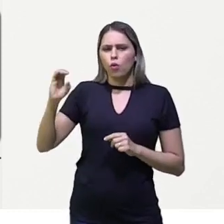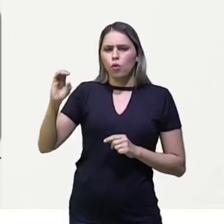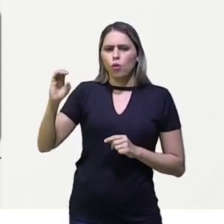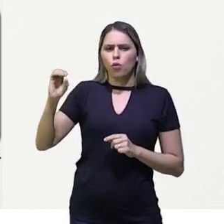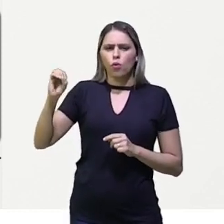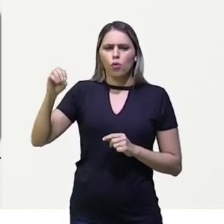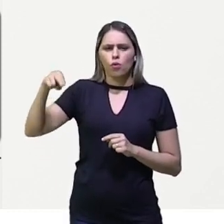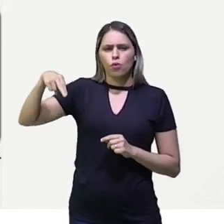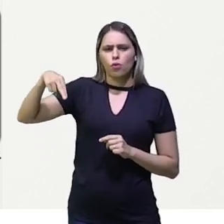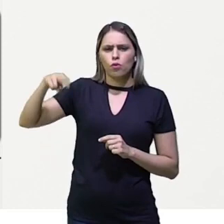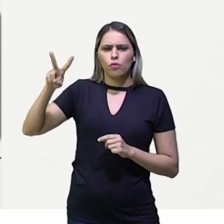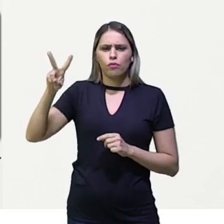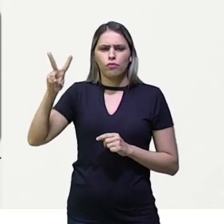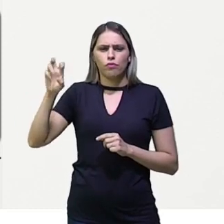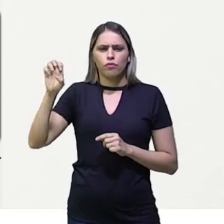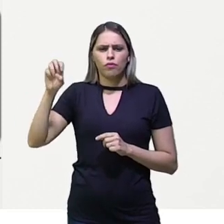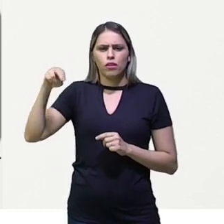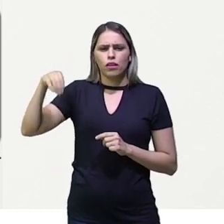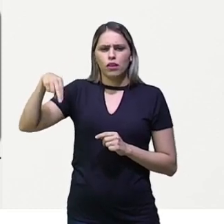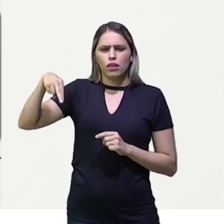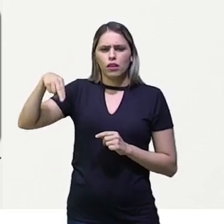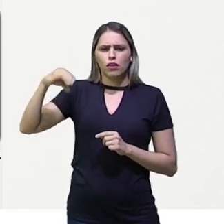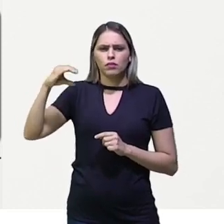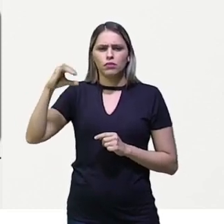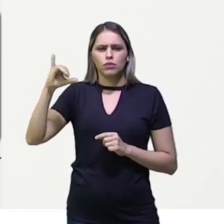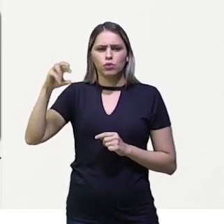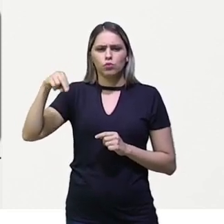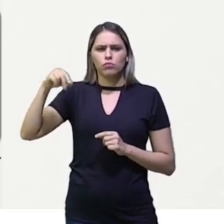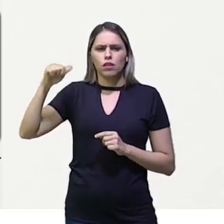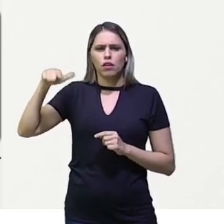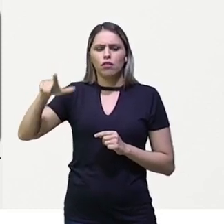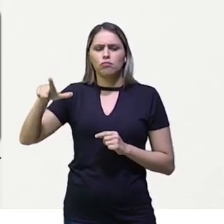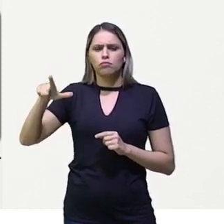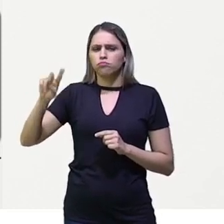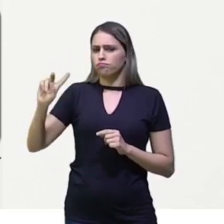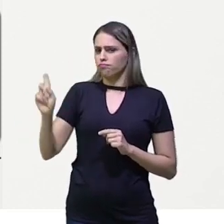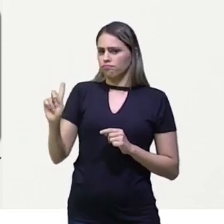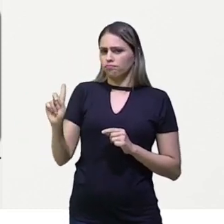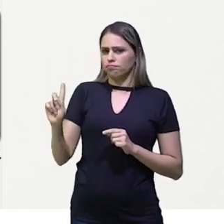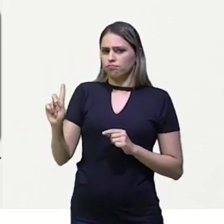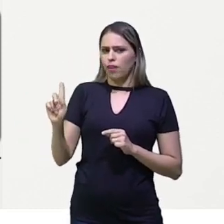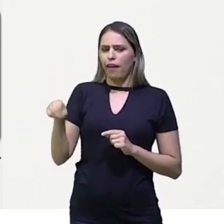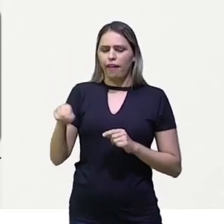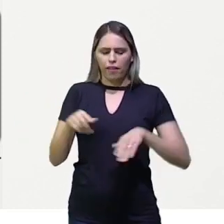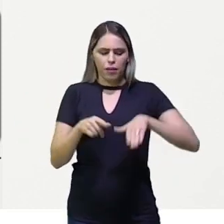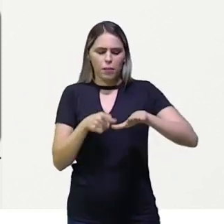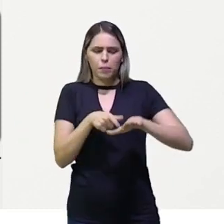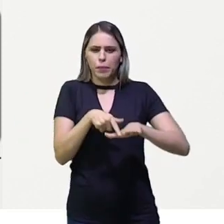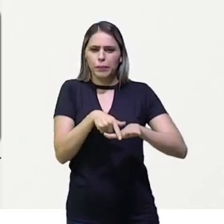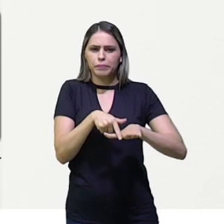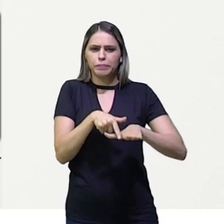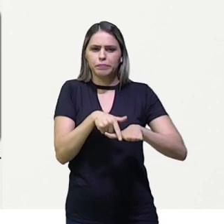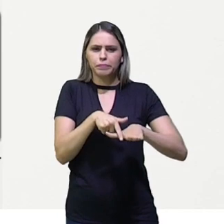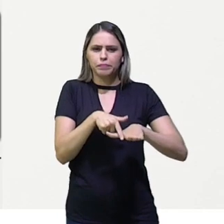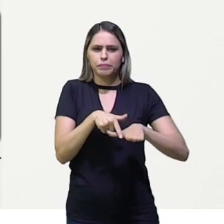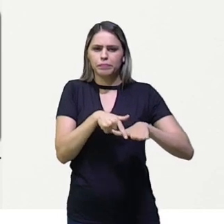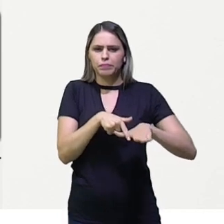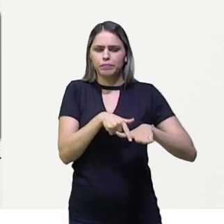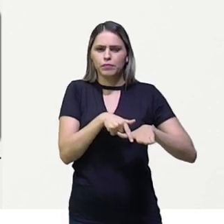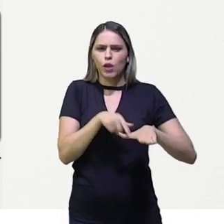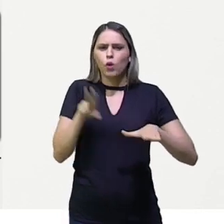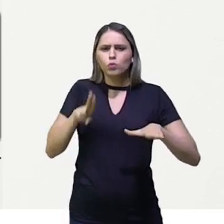padronizada. Então, olhem aqui, vejam comigo. Os pés são usados